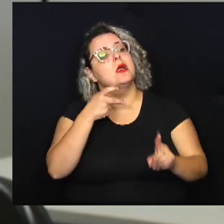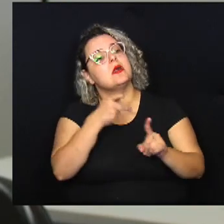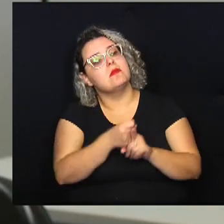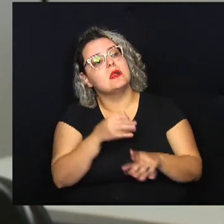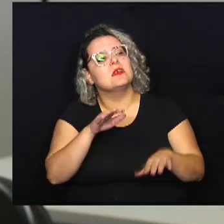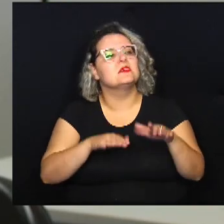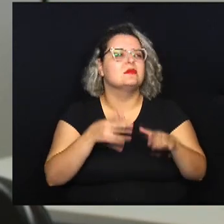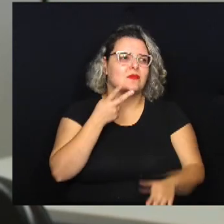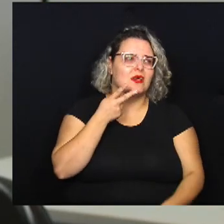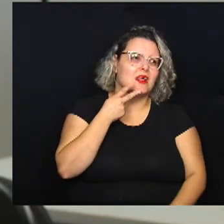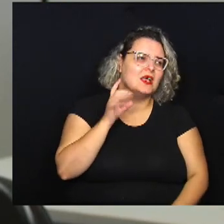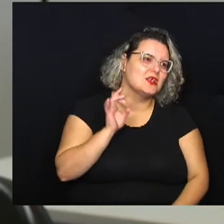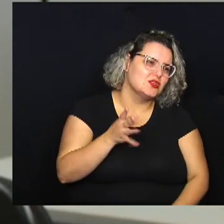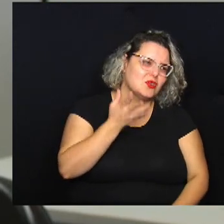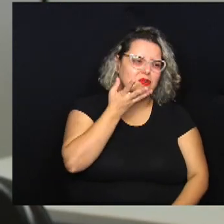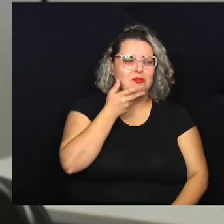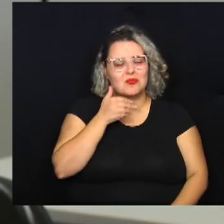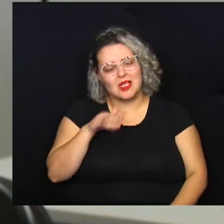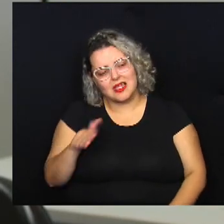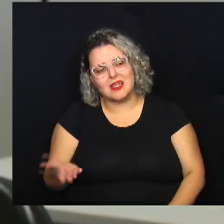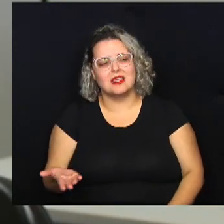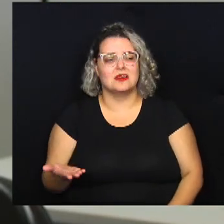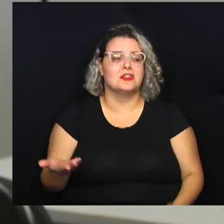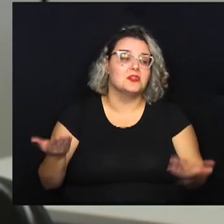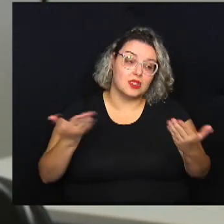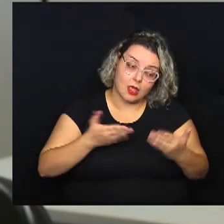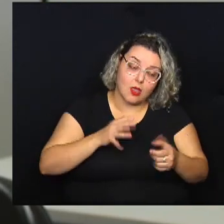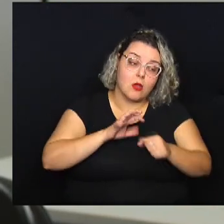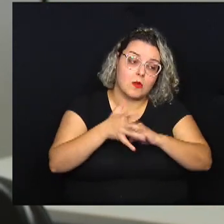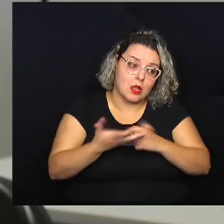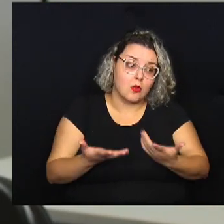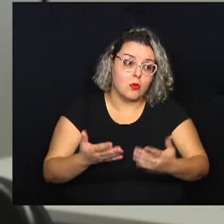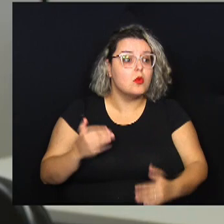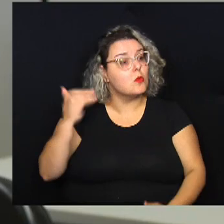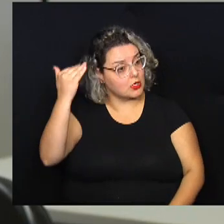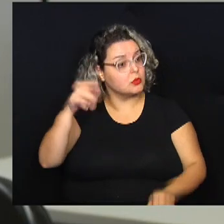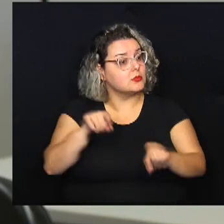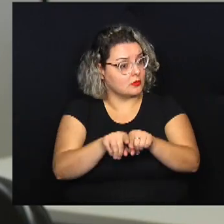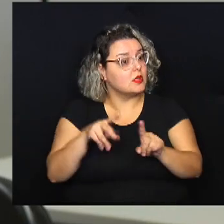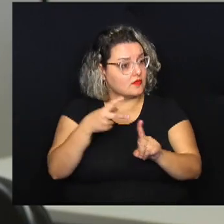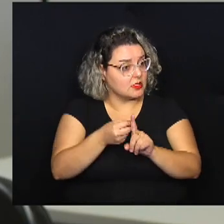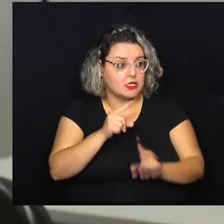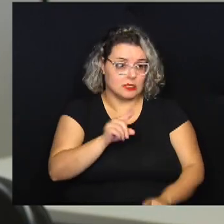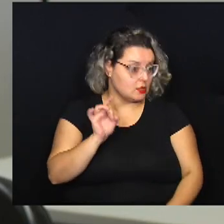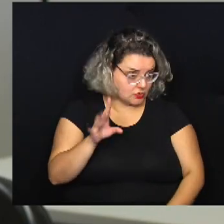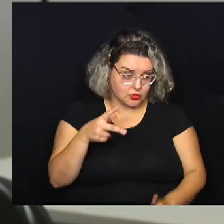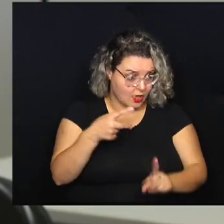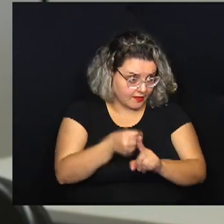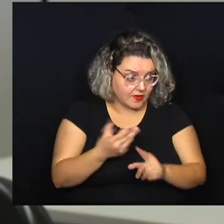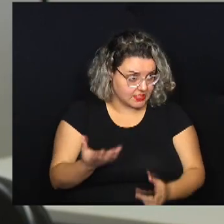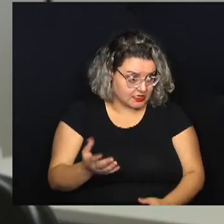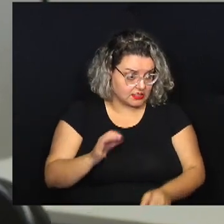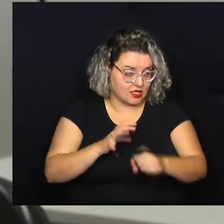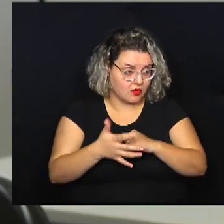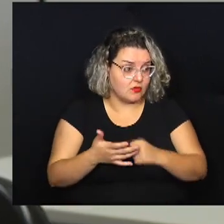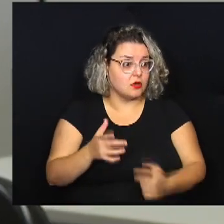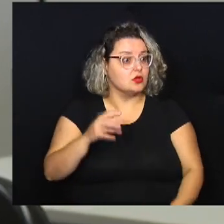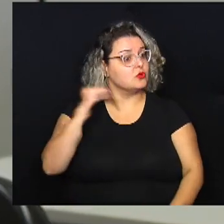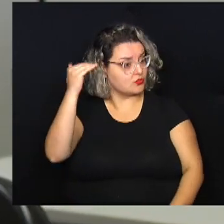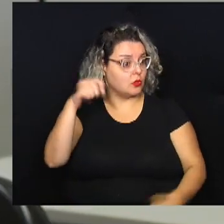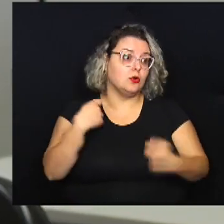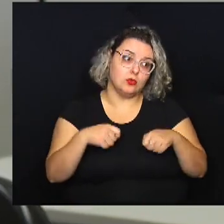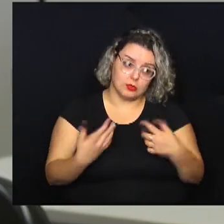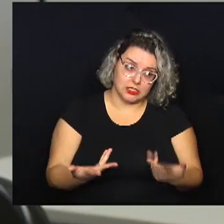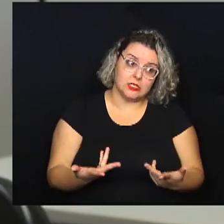vezes fala assim, é só para criança, né? E aí agora por conta da Covid, o adulto também toma vacina, mas não é só a vacina da Covid que o adulto